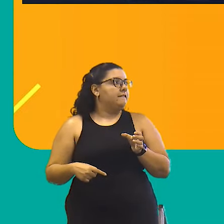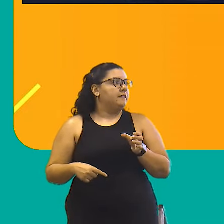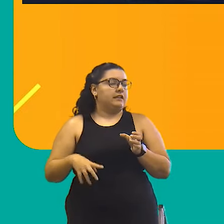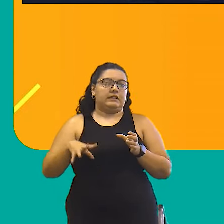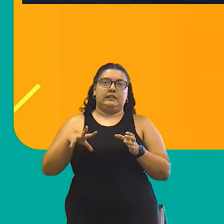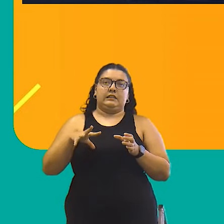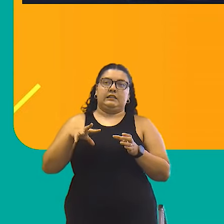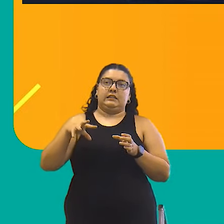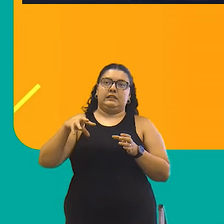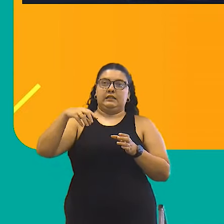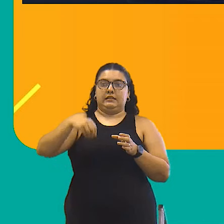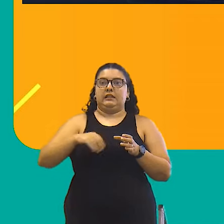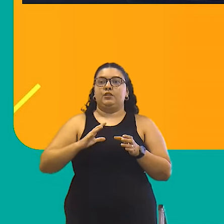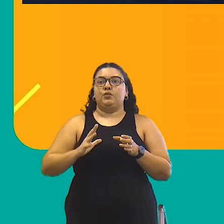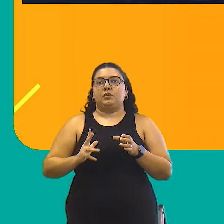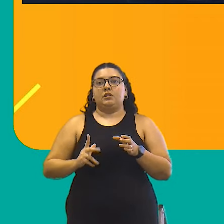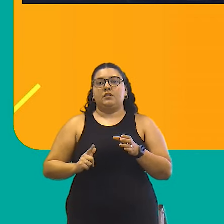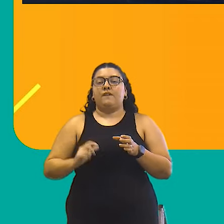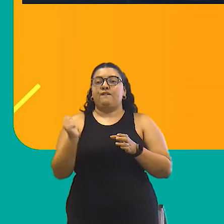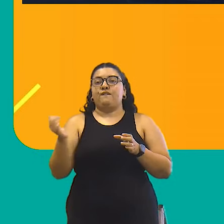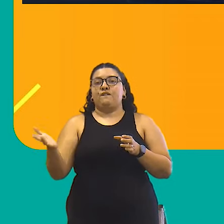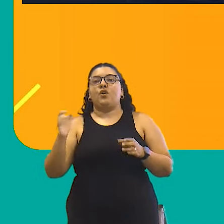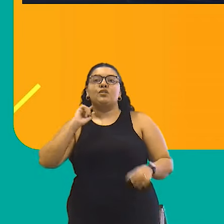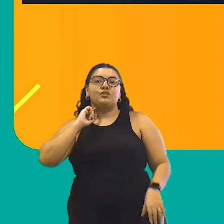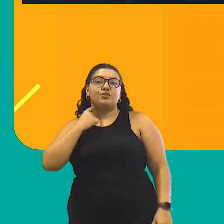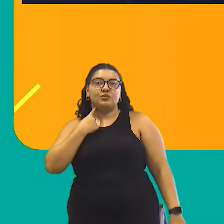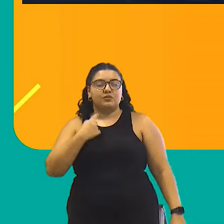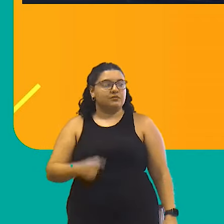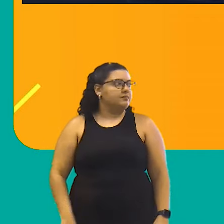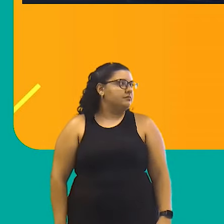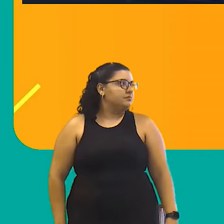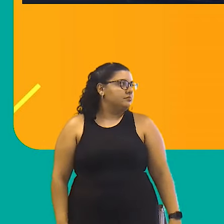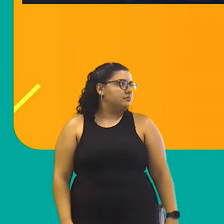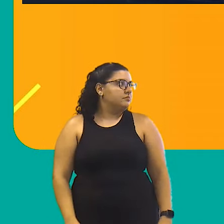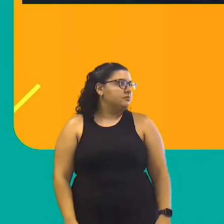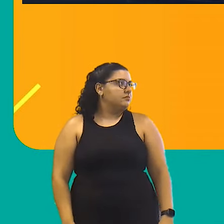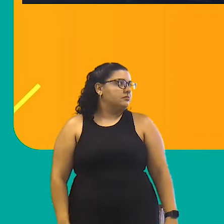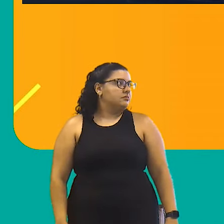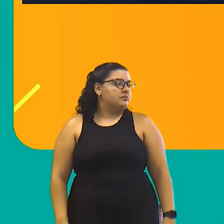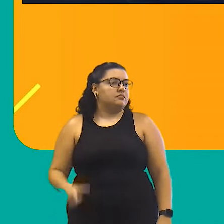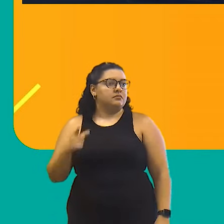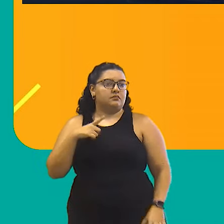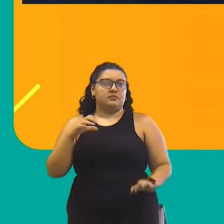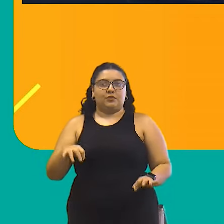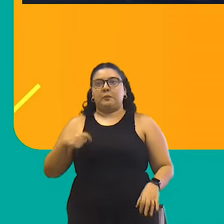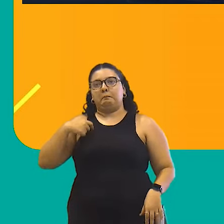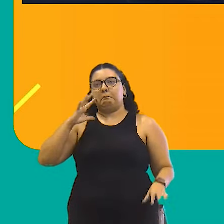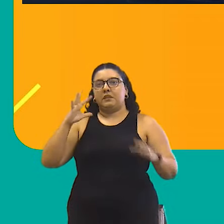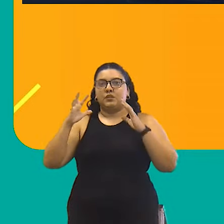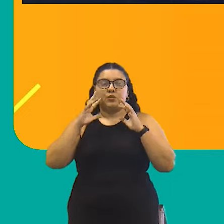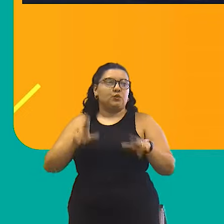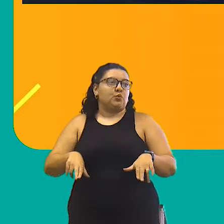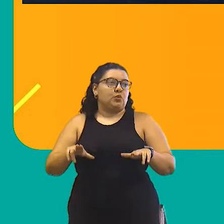dentro está limpa. A parte de fora está suja. Eu tenho certeza que vocês nunca pensaram